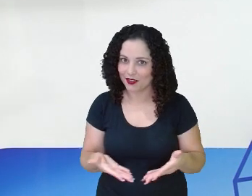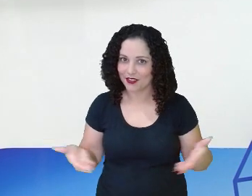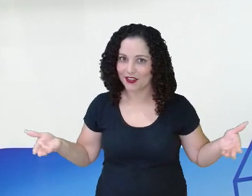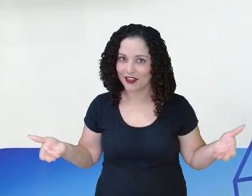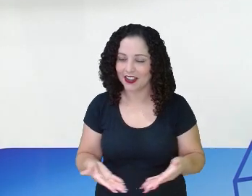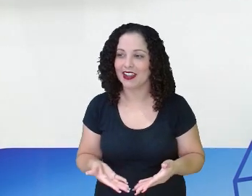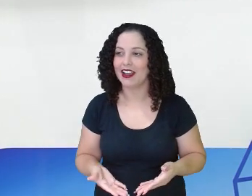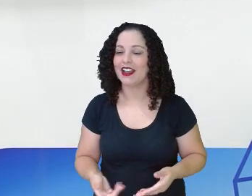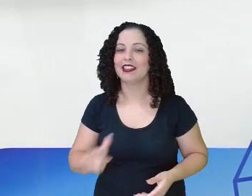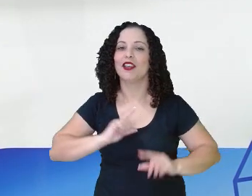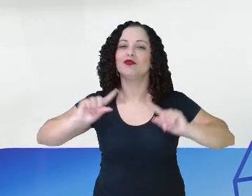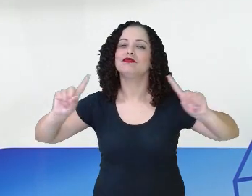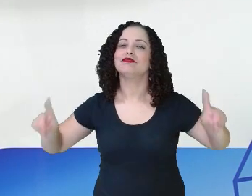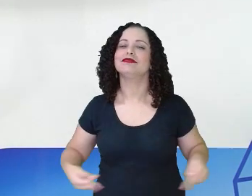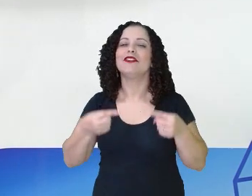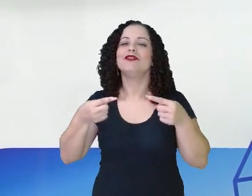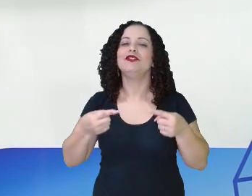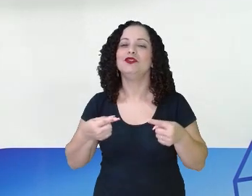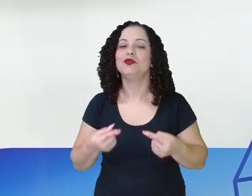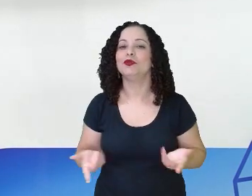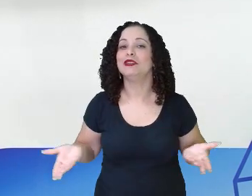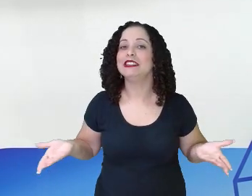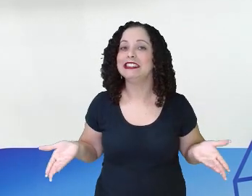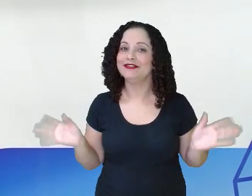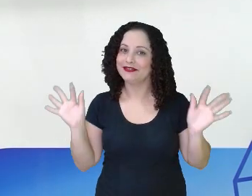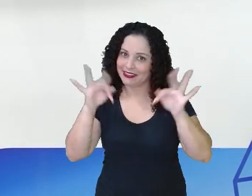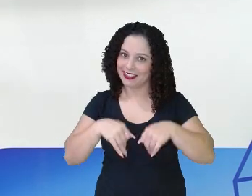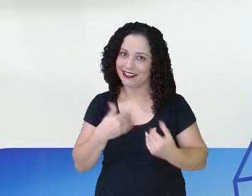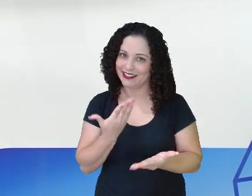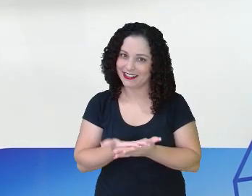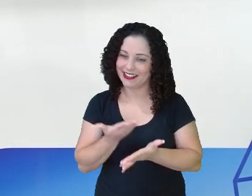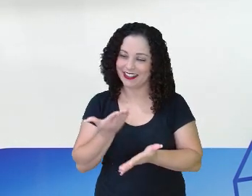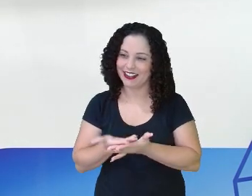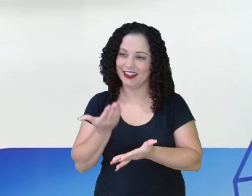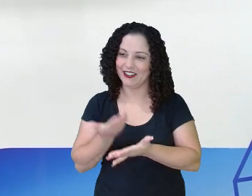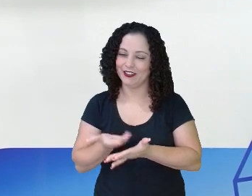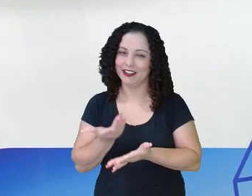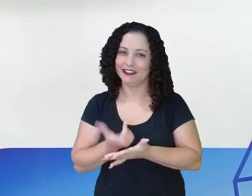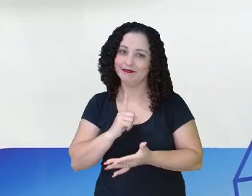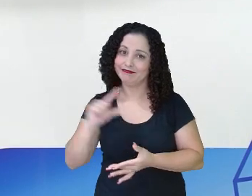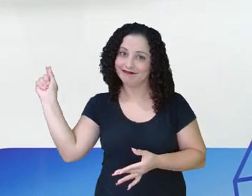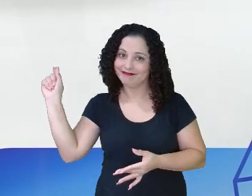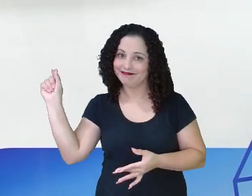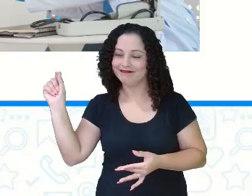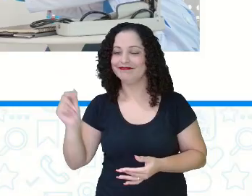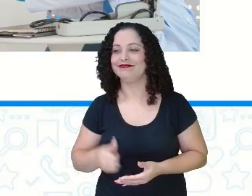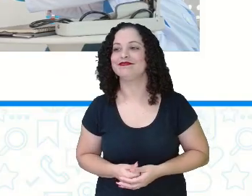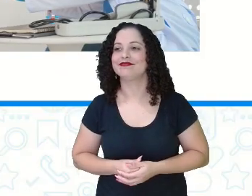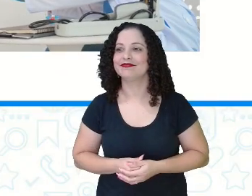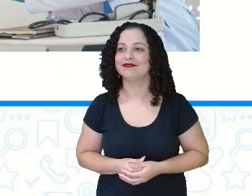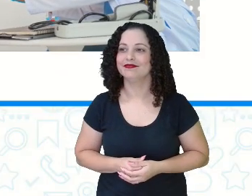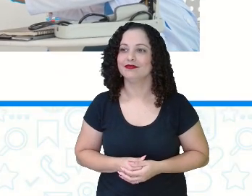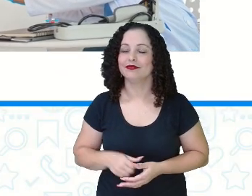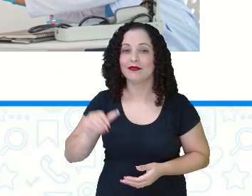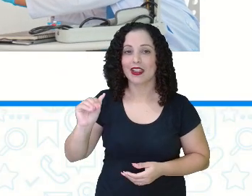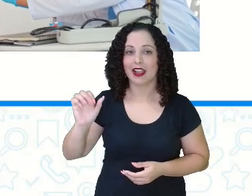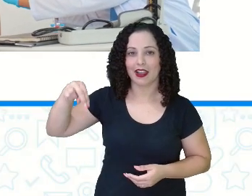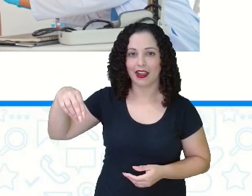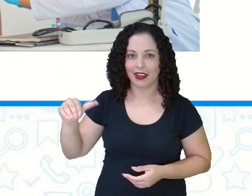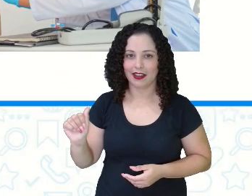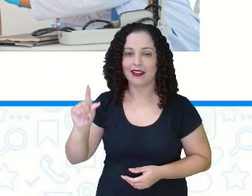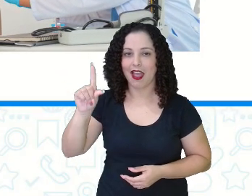vou lançar o desafio para a gente ir embora, né? Para, infelizmente, eu encerrar a aula. Ana